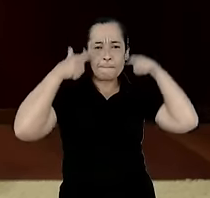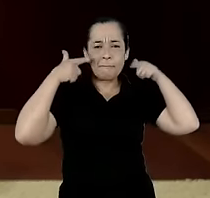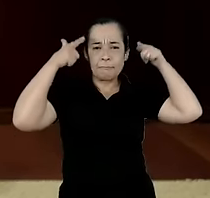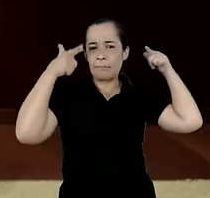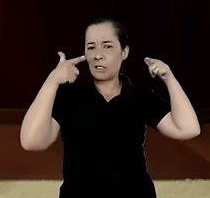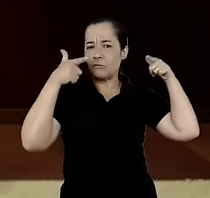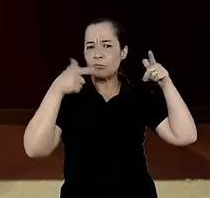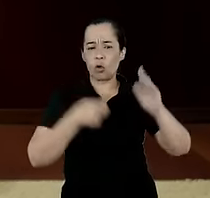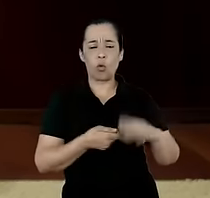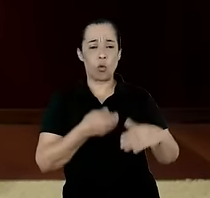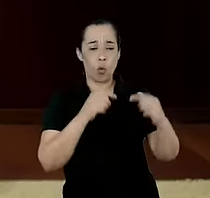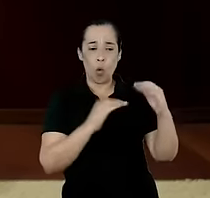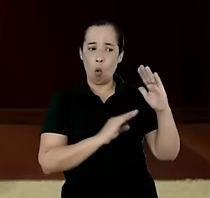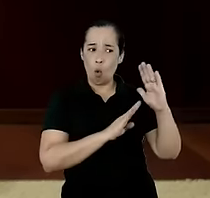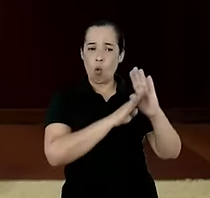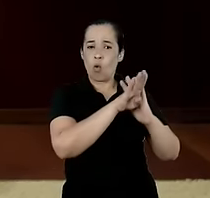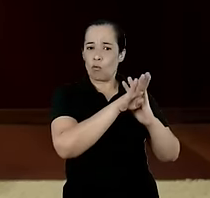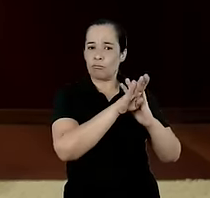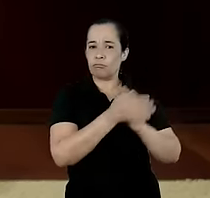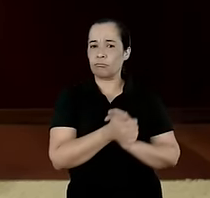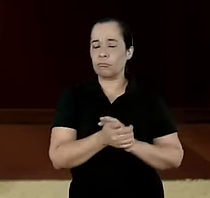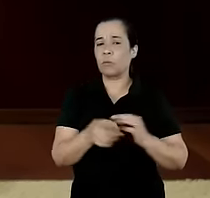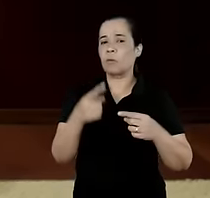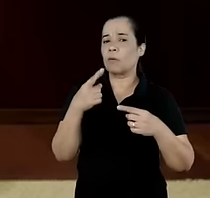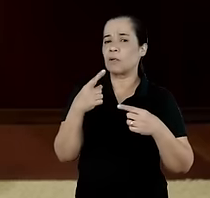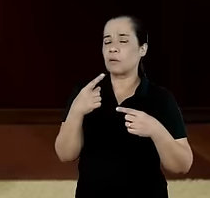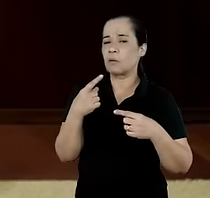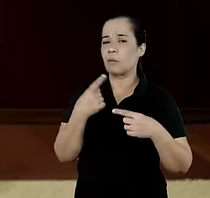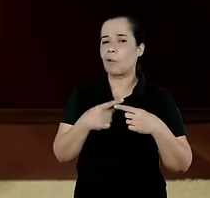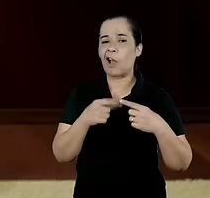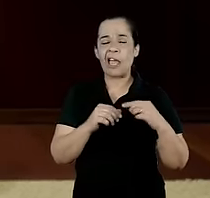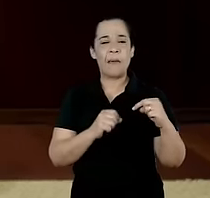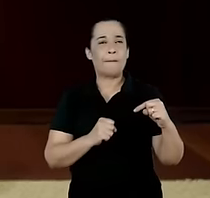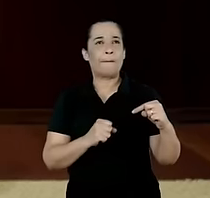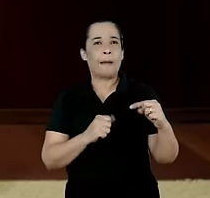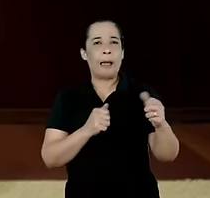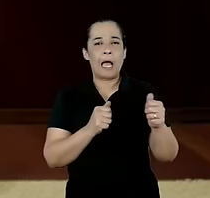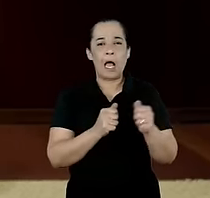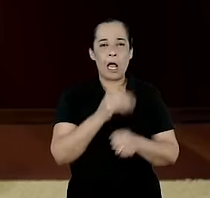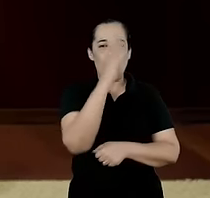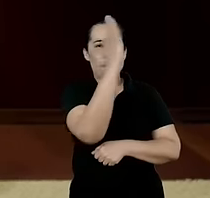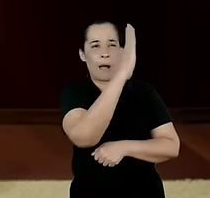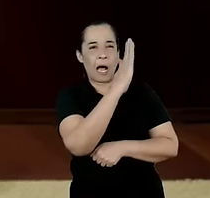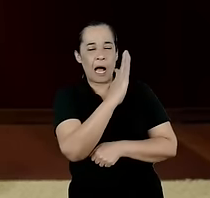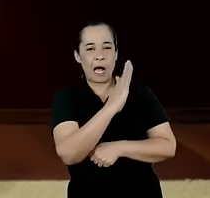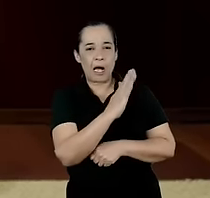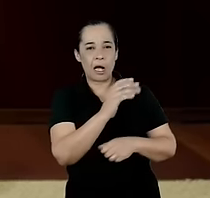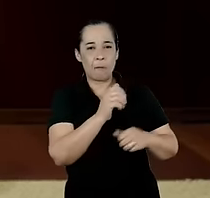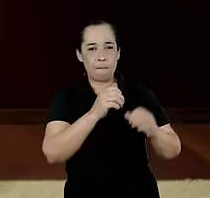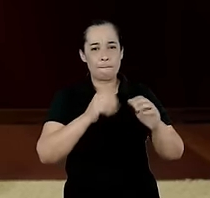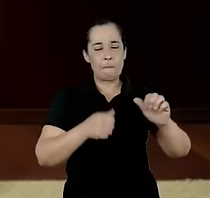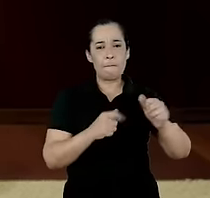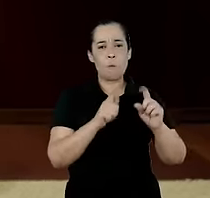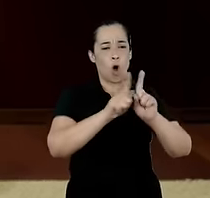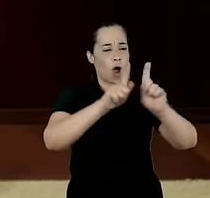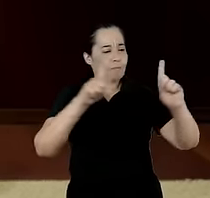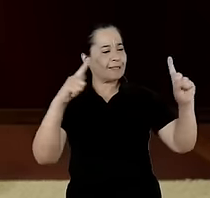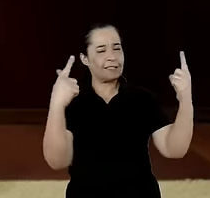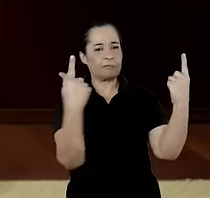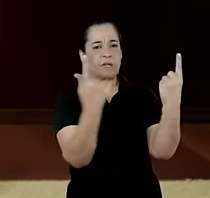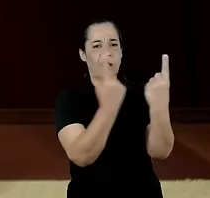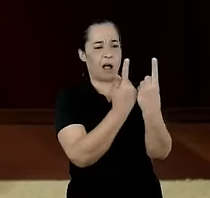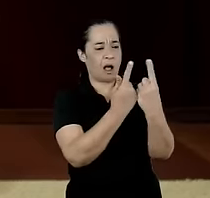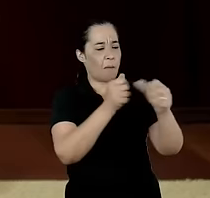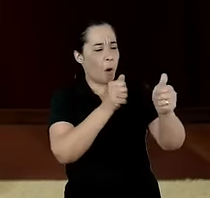dada a a questão da proximidade geográfica né Então essa é uma tendência que tem gerado uma